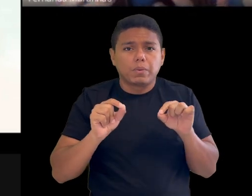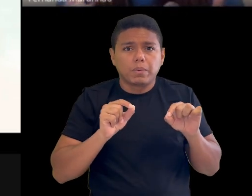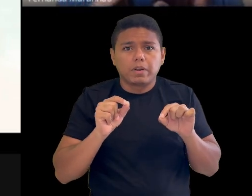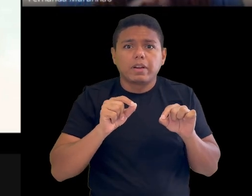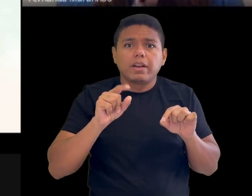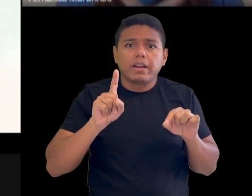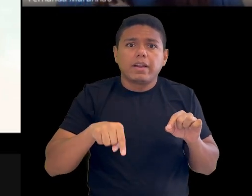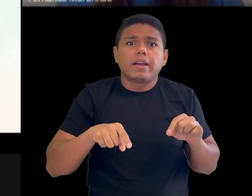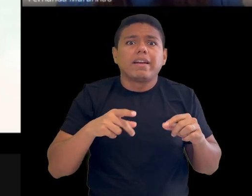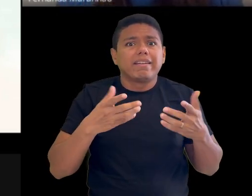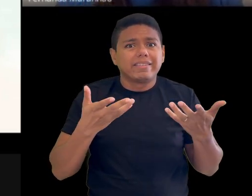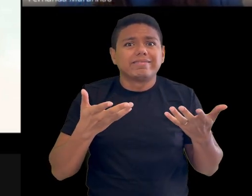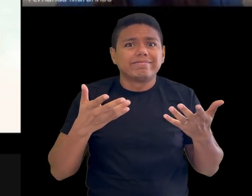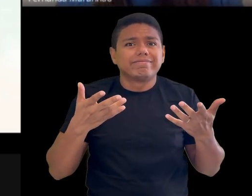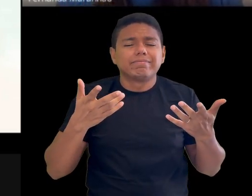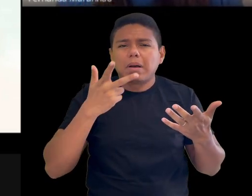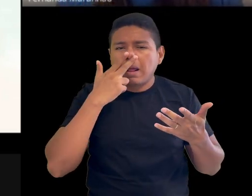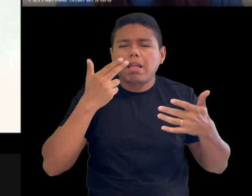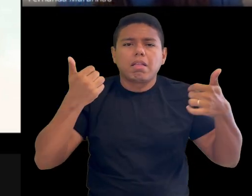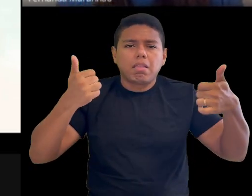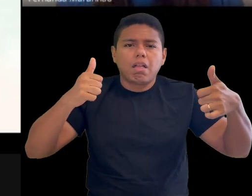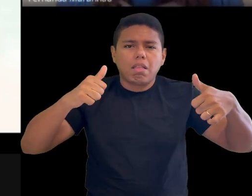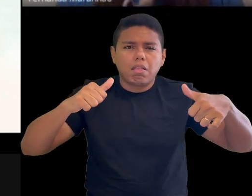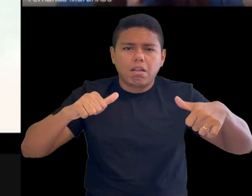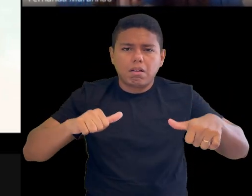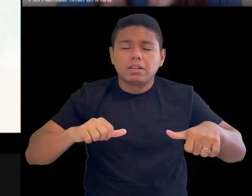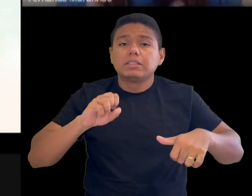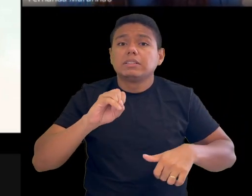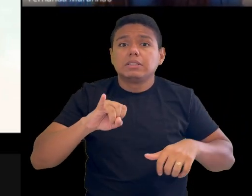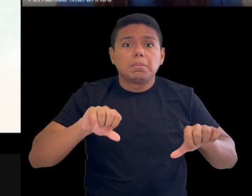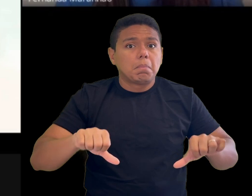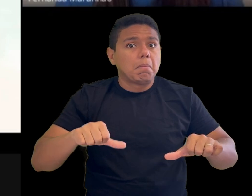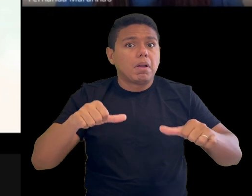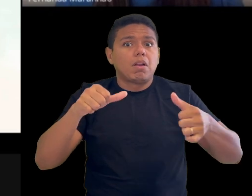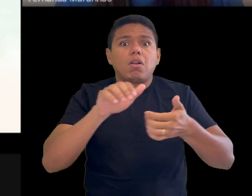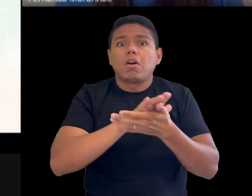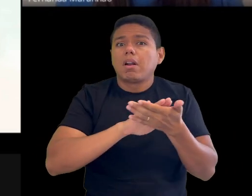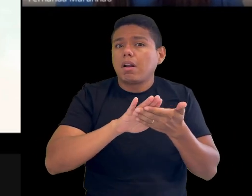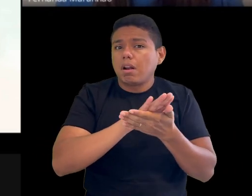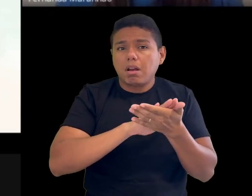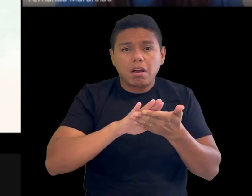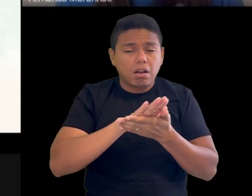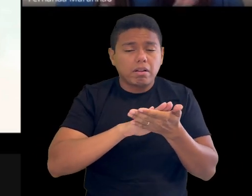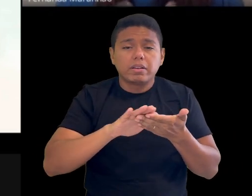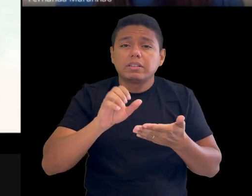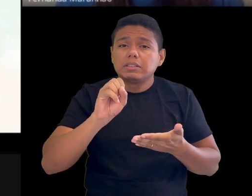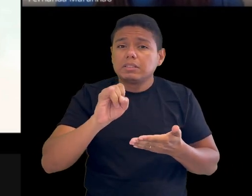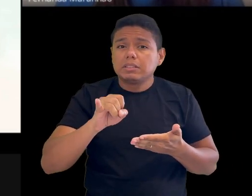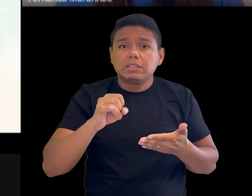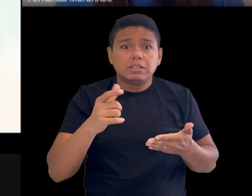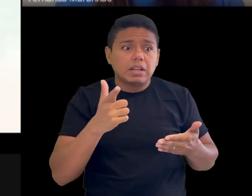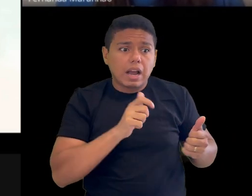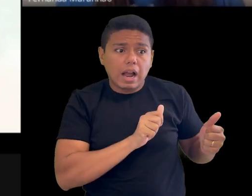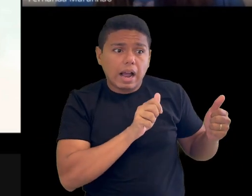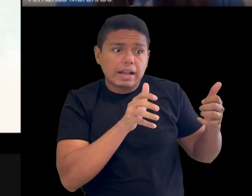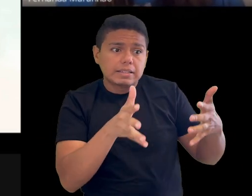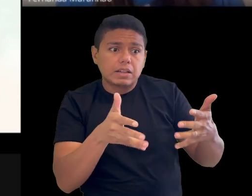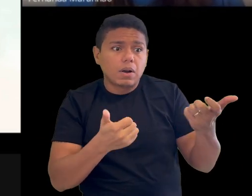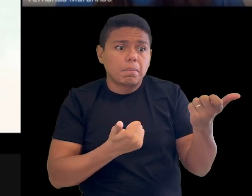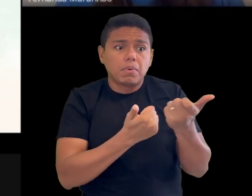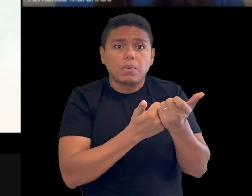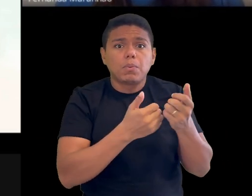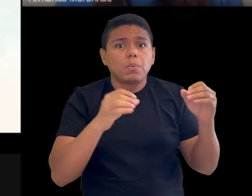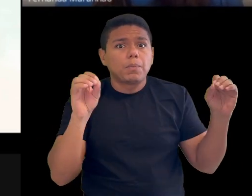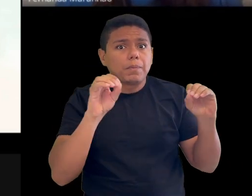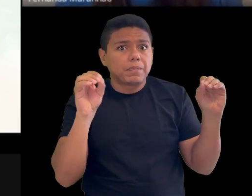piora sem haver melhora espontânea, e que, se não for tomada uma providência imediata, vai cursar com o descolamento completo